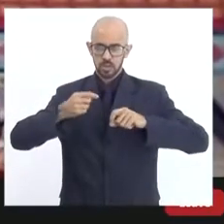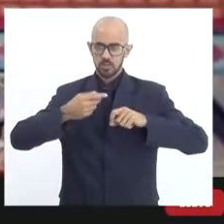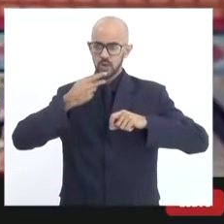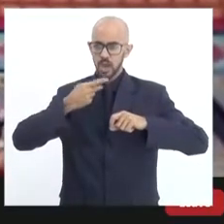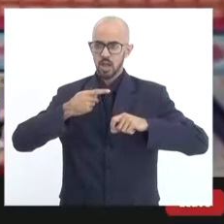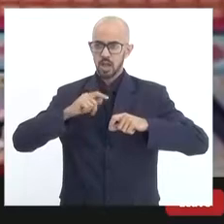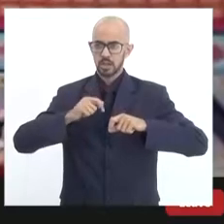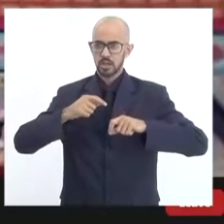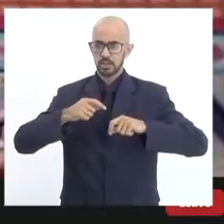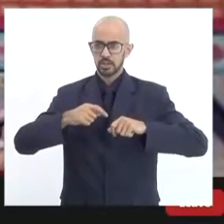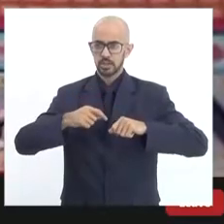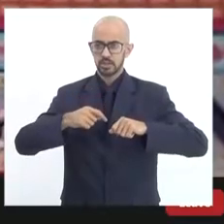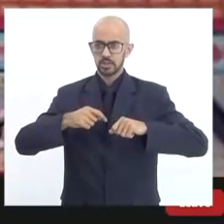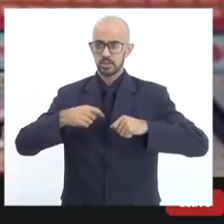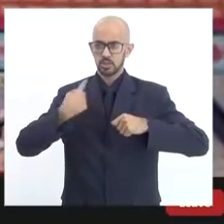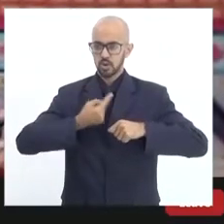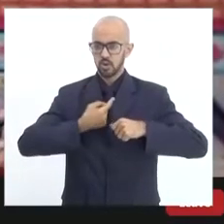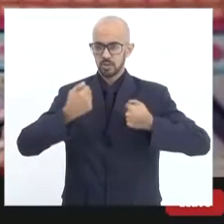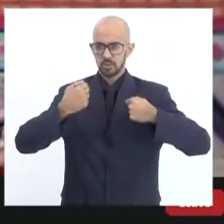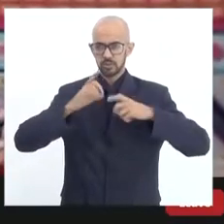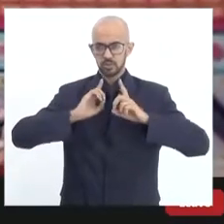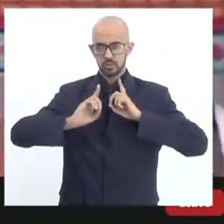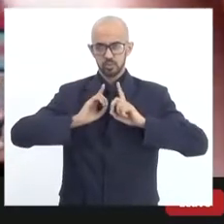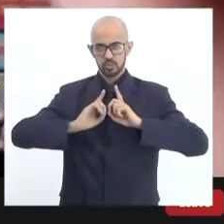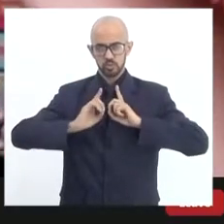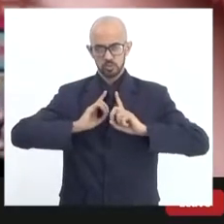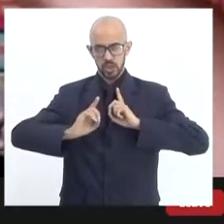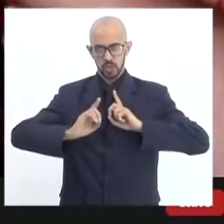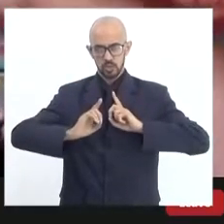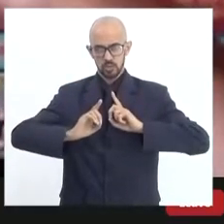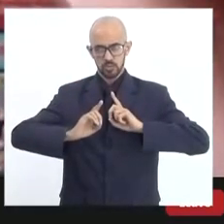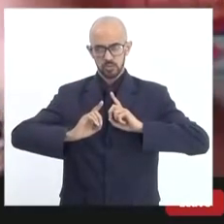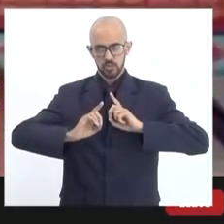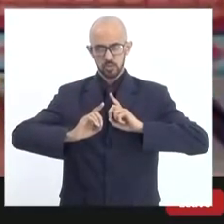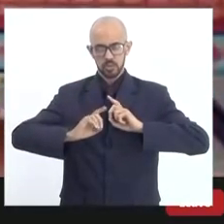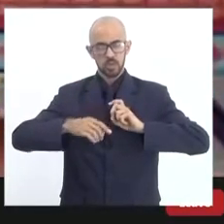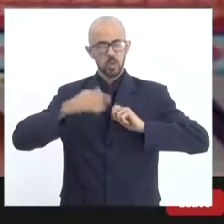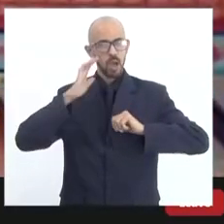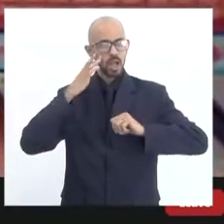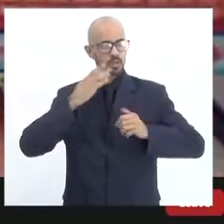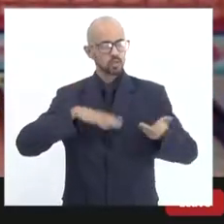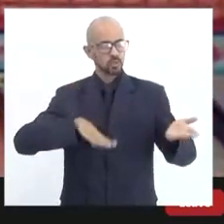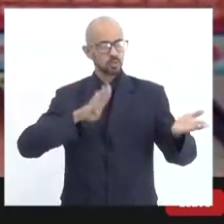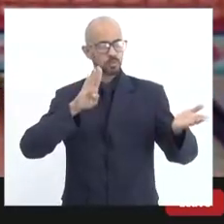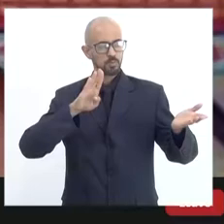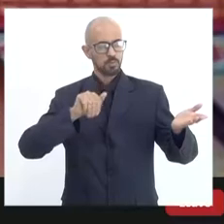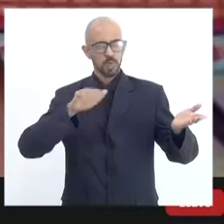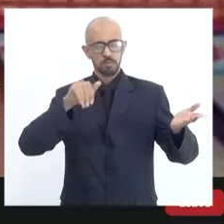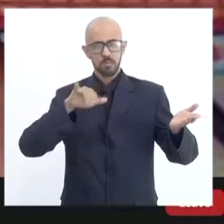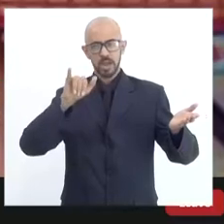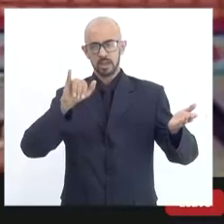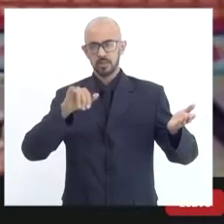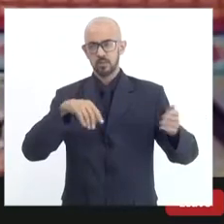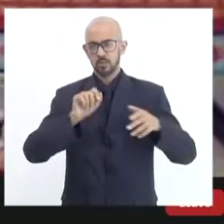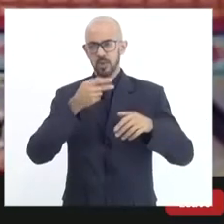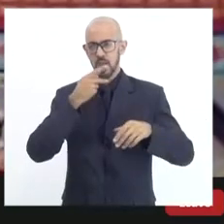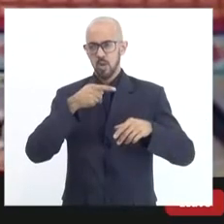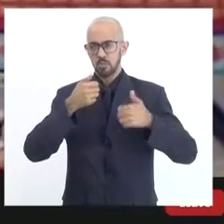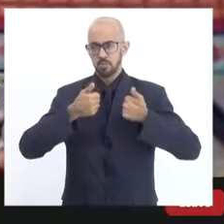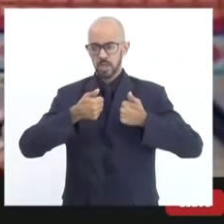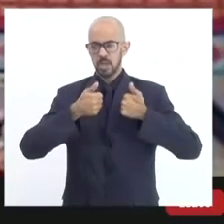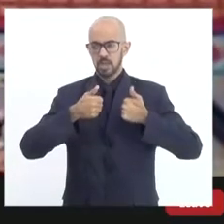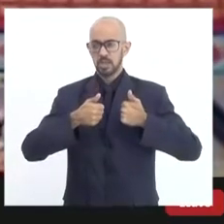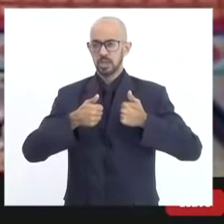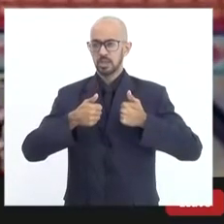nós façamos um diálogo, e eu acho que o Babá Ivani fez essa fala,